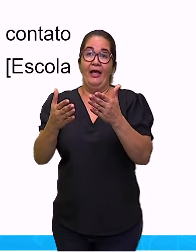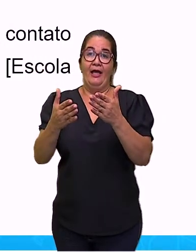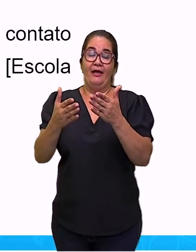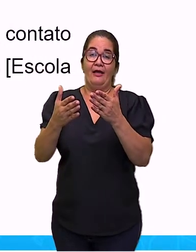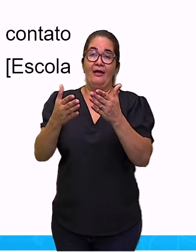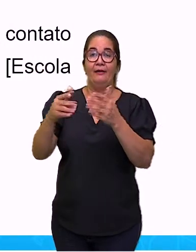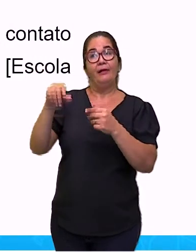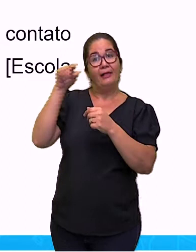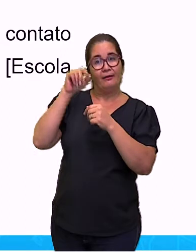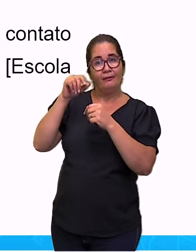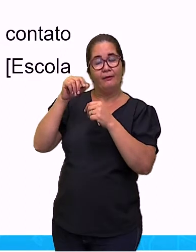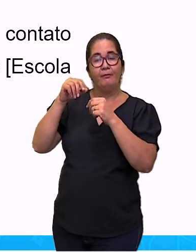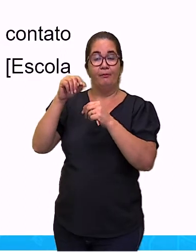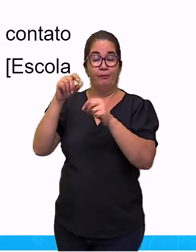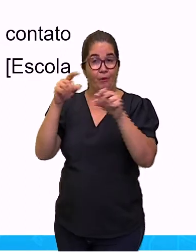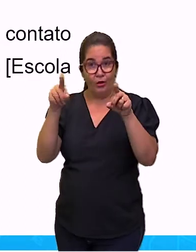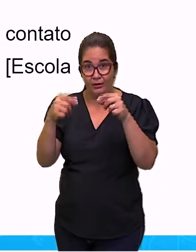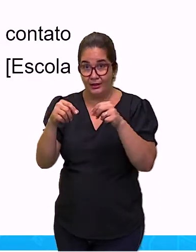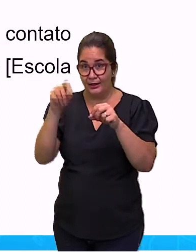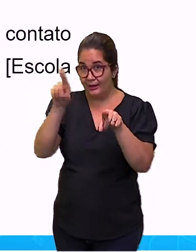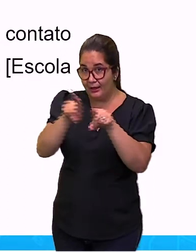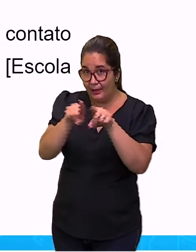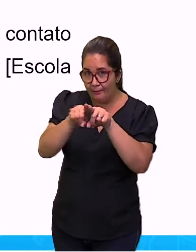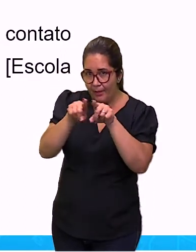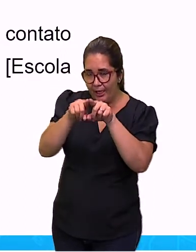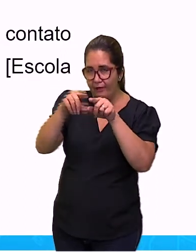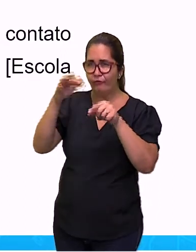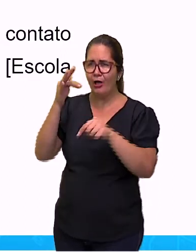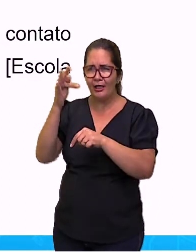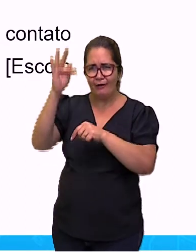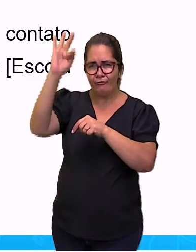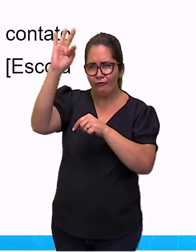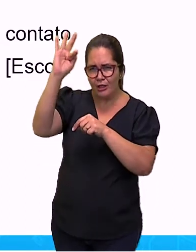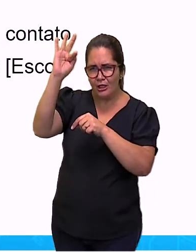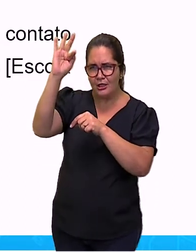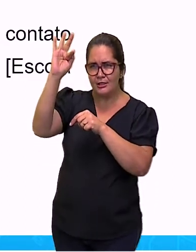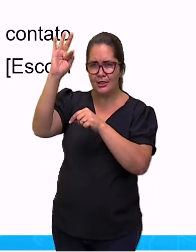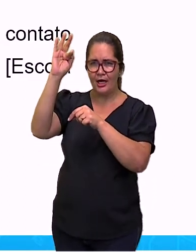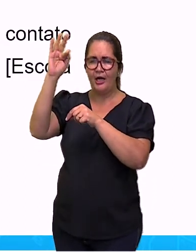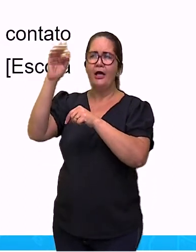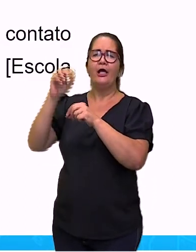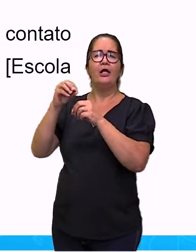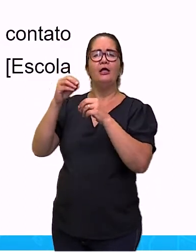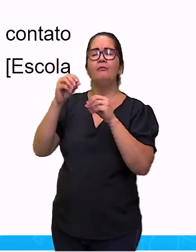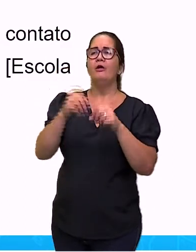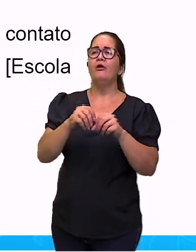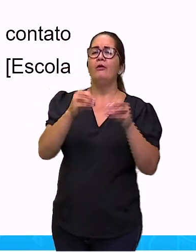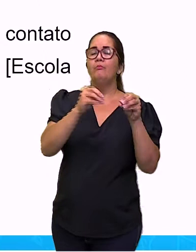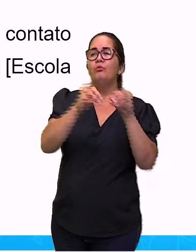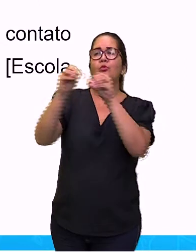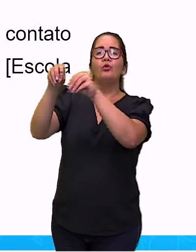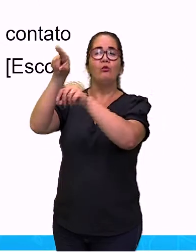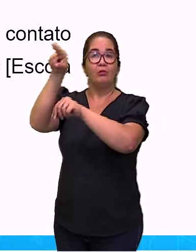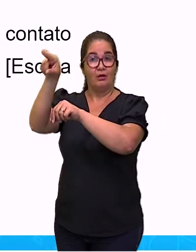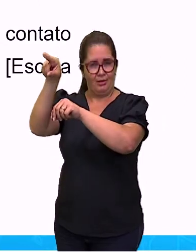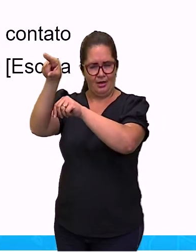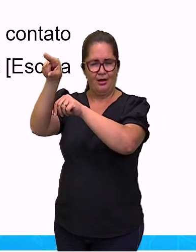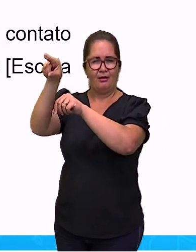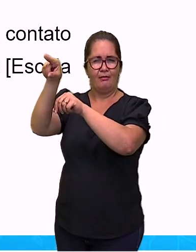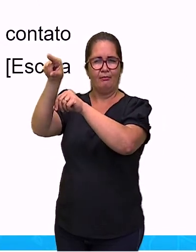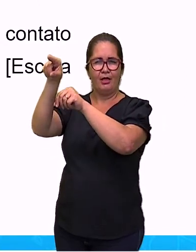Paris e o Rio de Janeiro. A primeira viagem a Paris aconteceu em 1884 e resulta